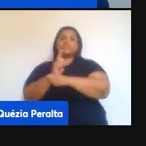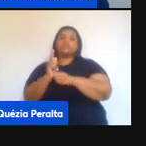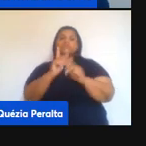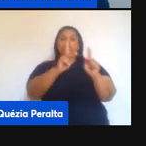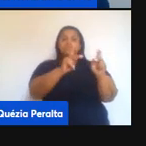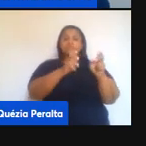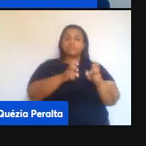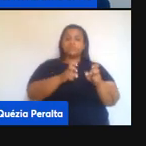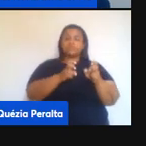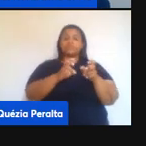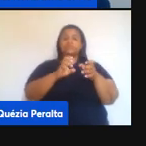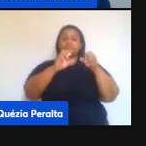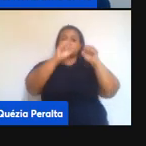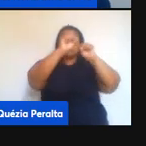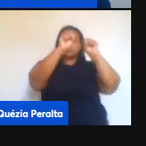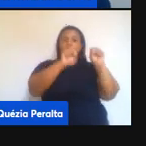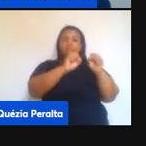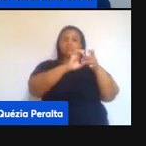democrática.